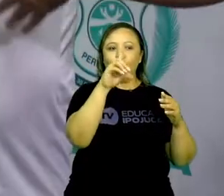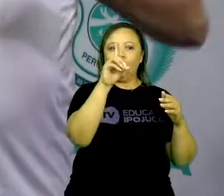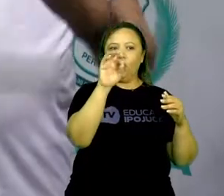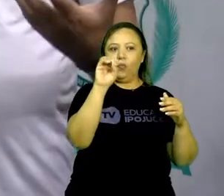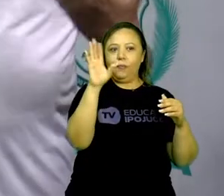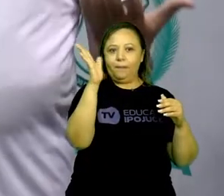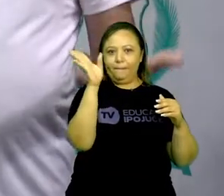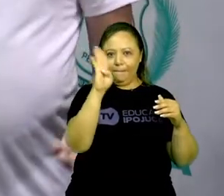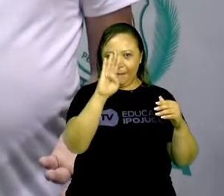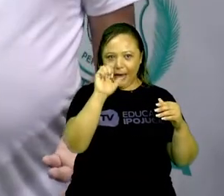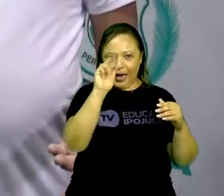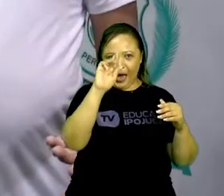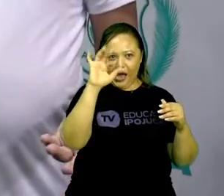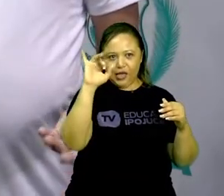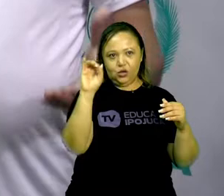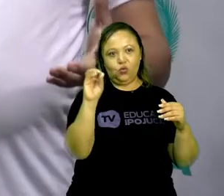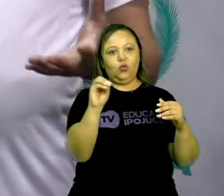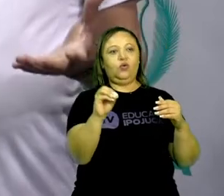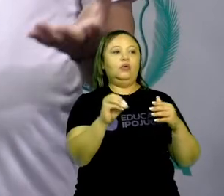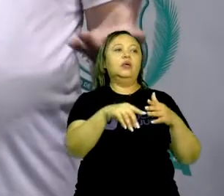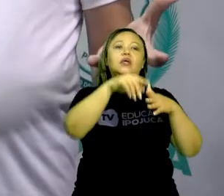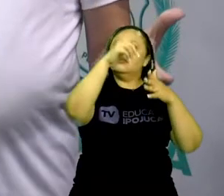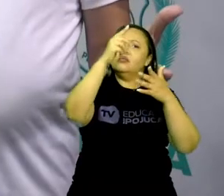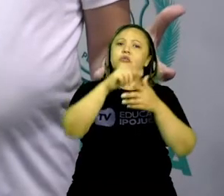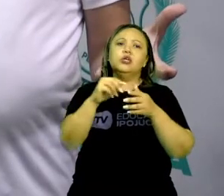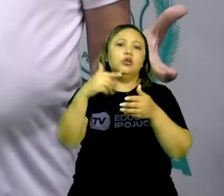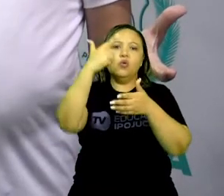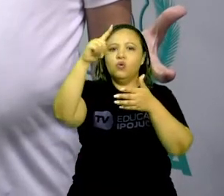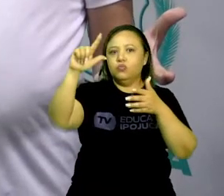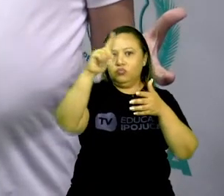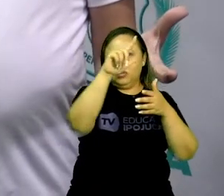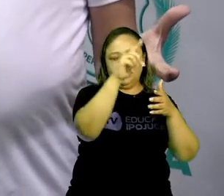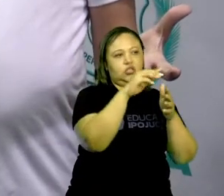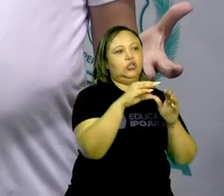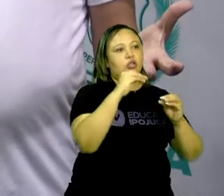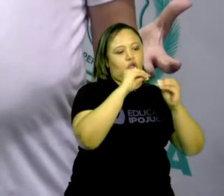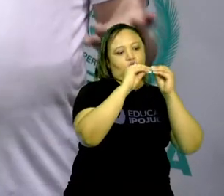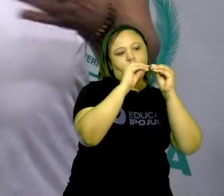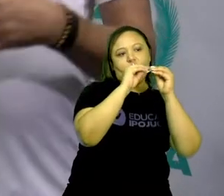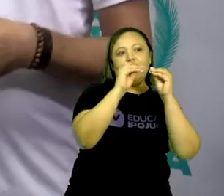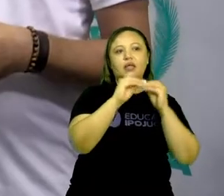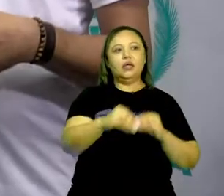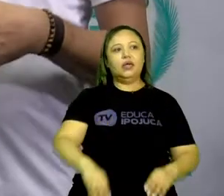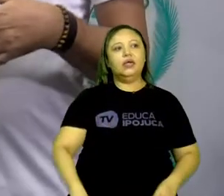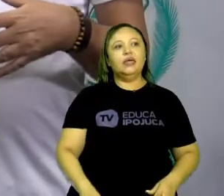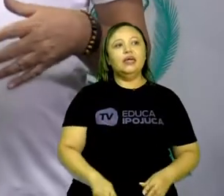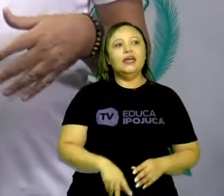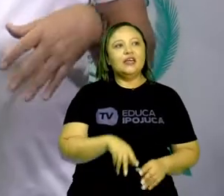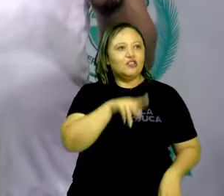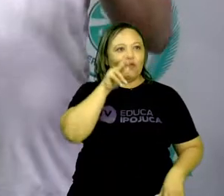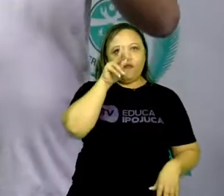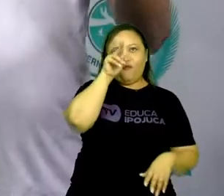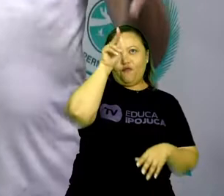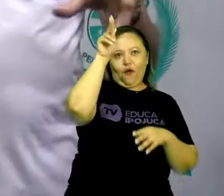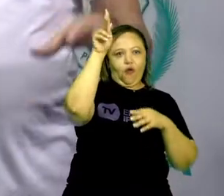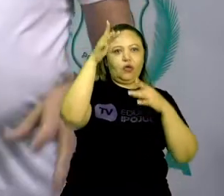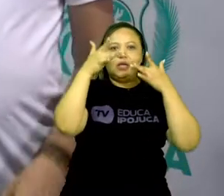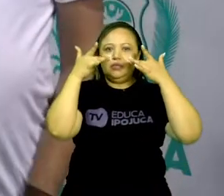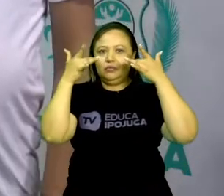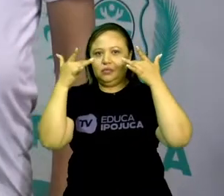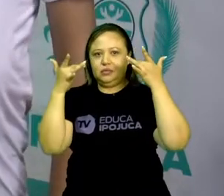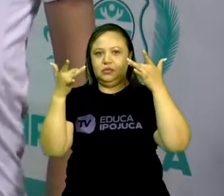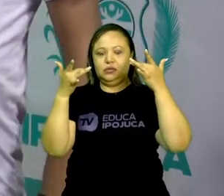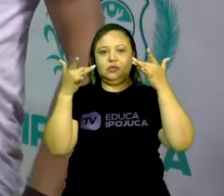interpretações melodramáticas. É bem, bem próprio, ok? Aquele exagero. Tem uma cena que está até na